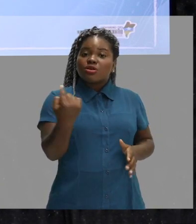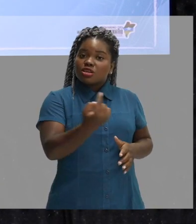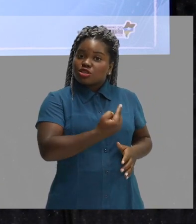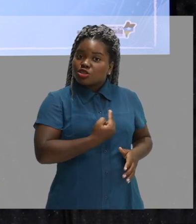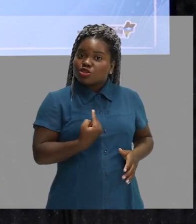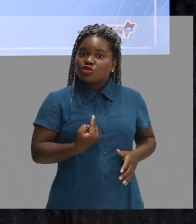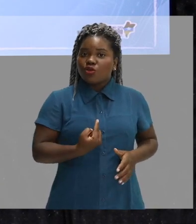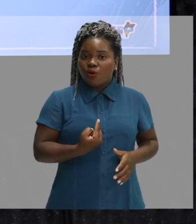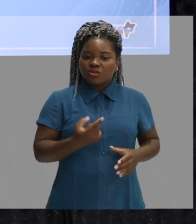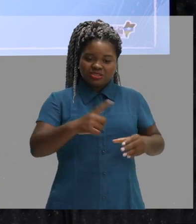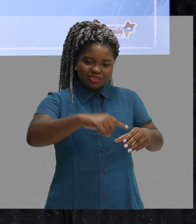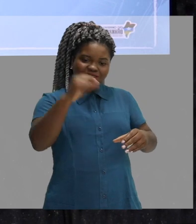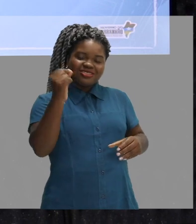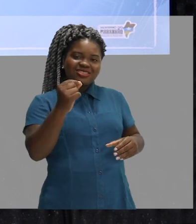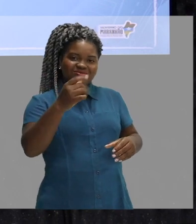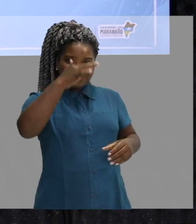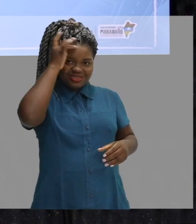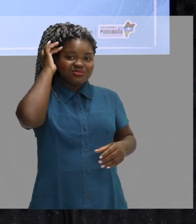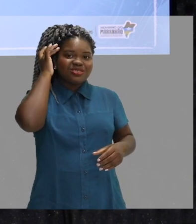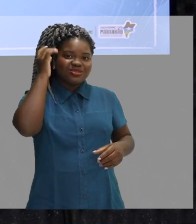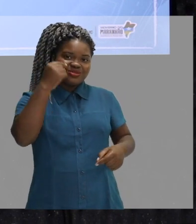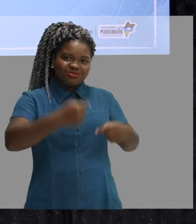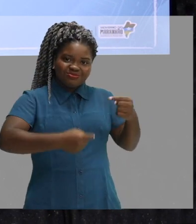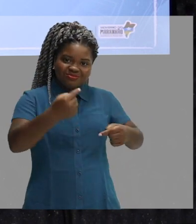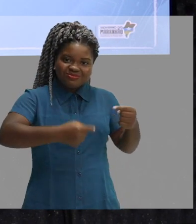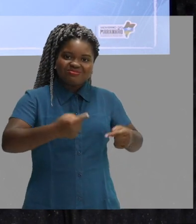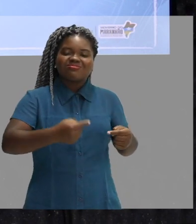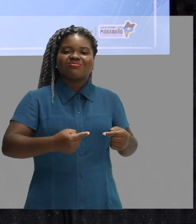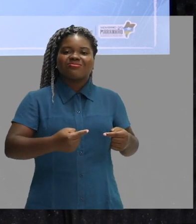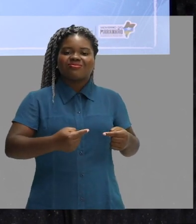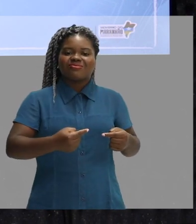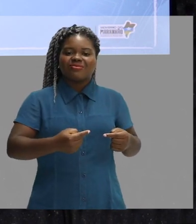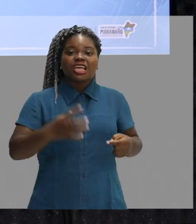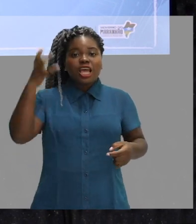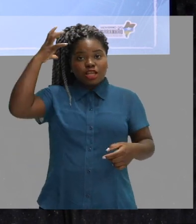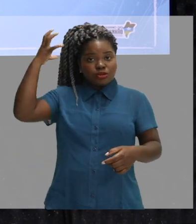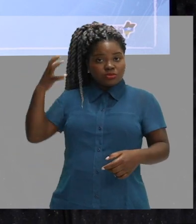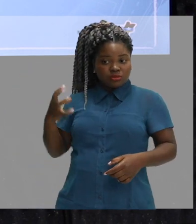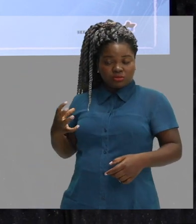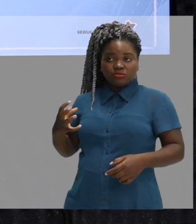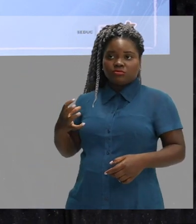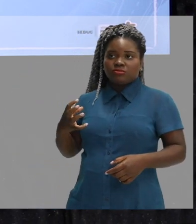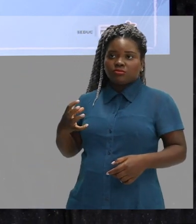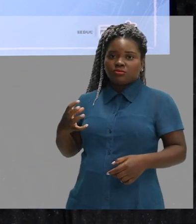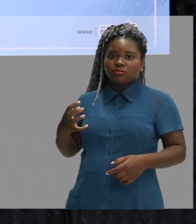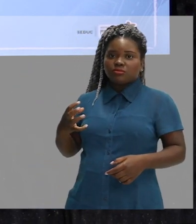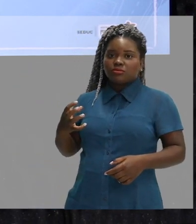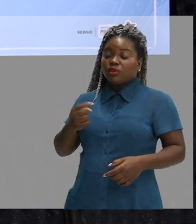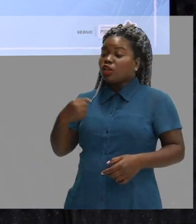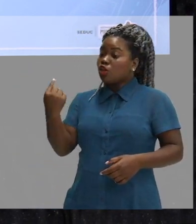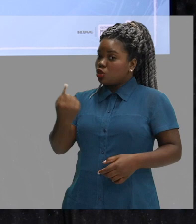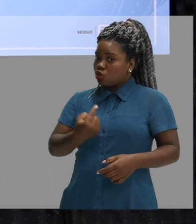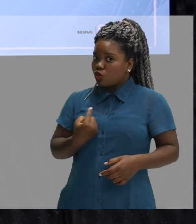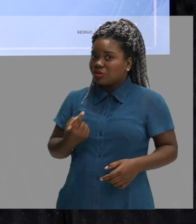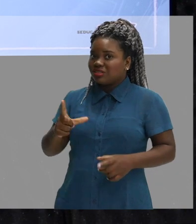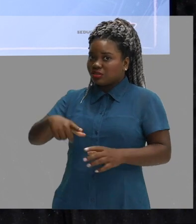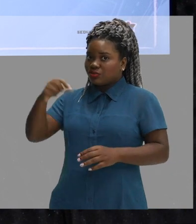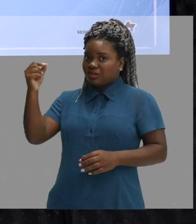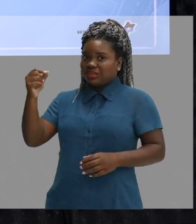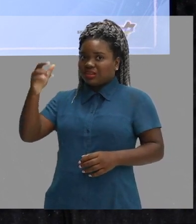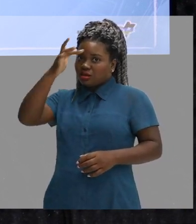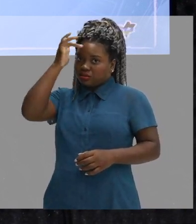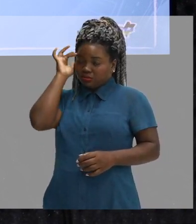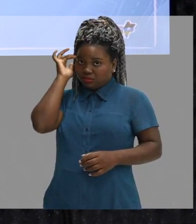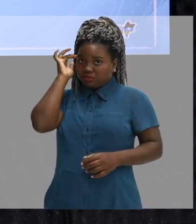por nós. Nessa do Rousseau, não seria assim. A gente elegeria os representantes, só que as decisões